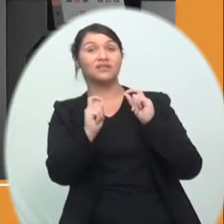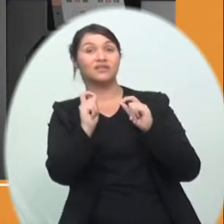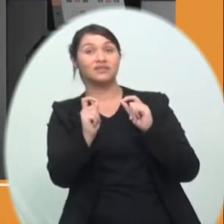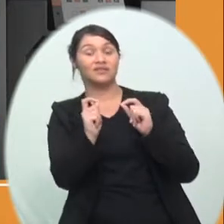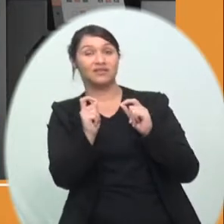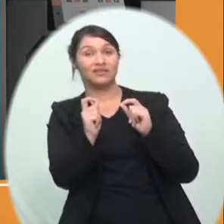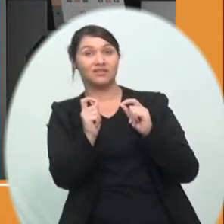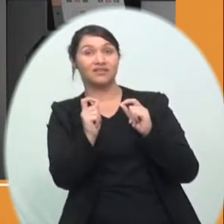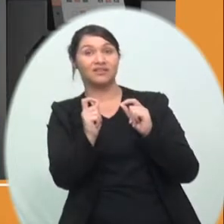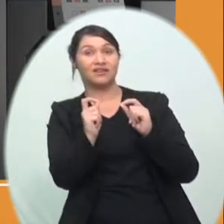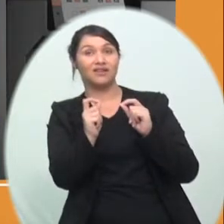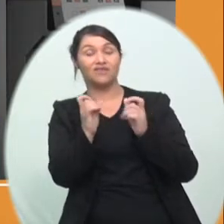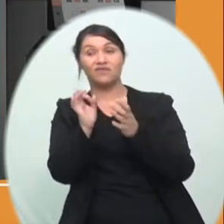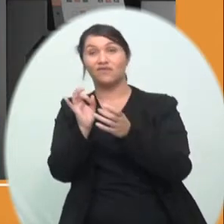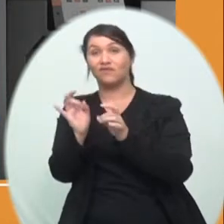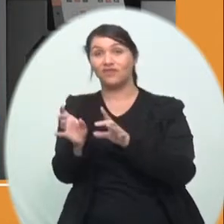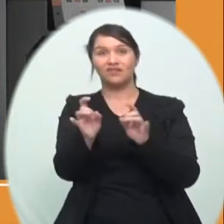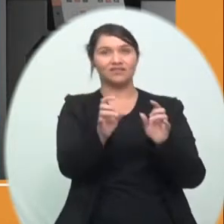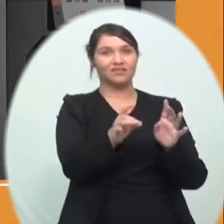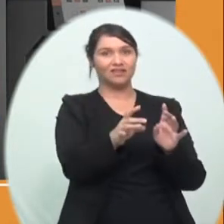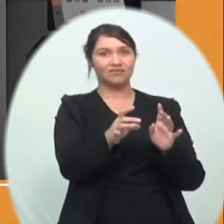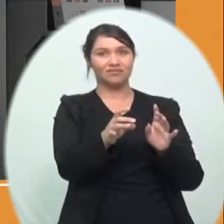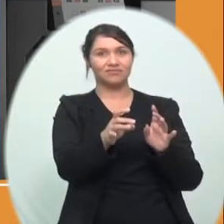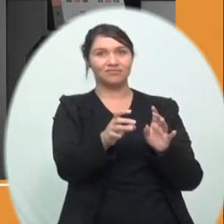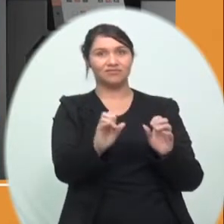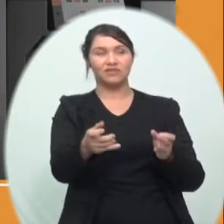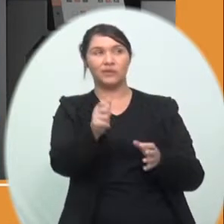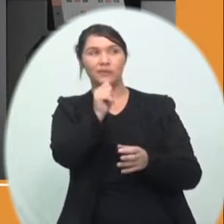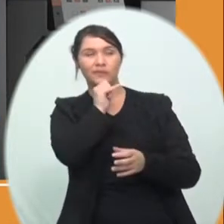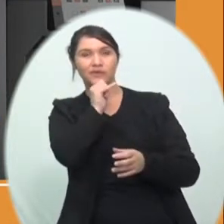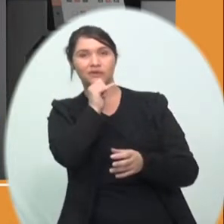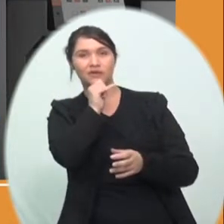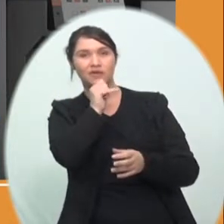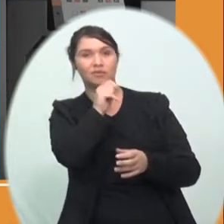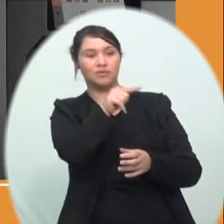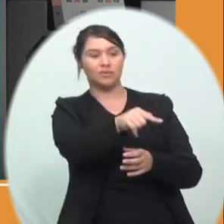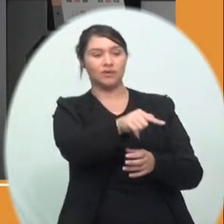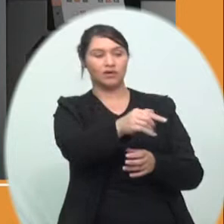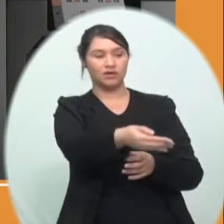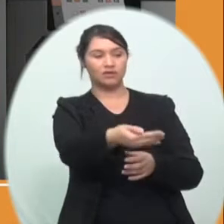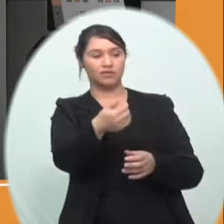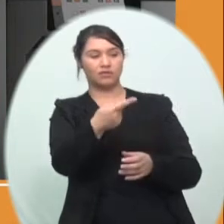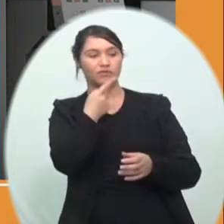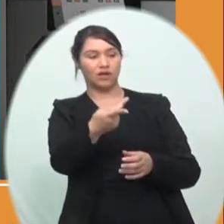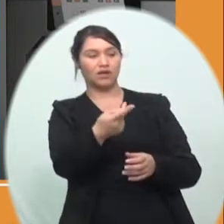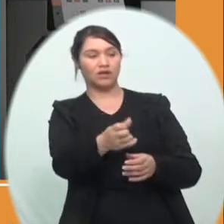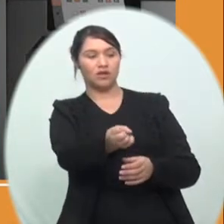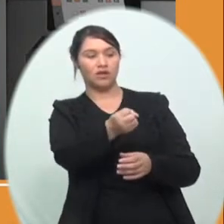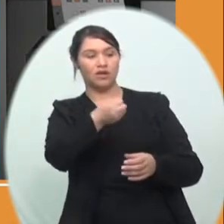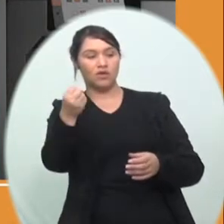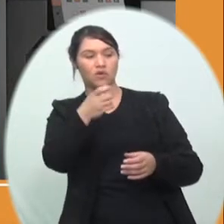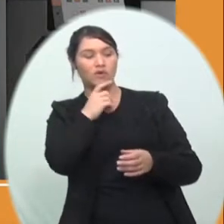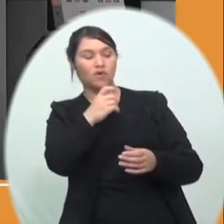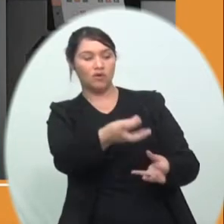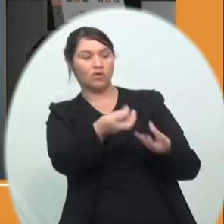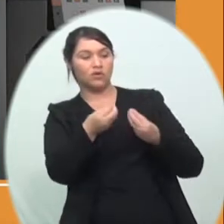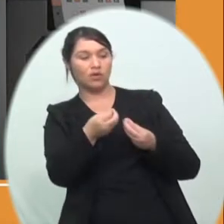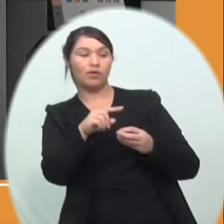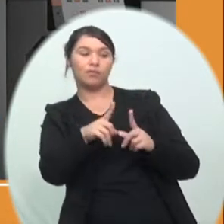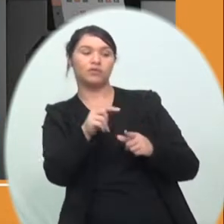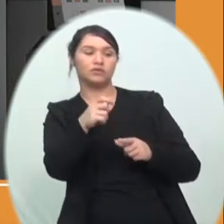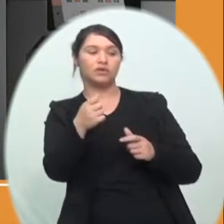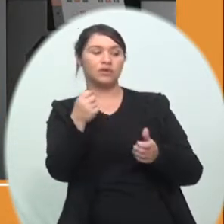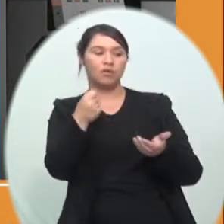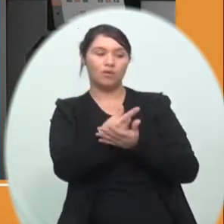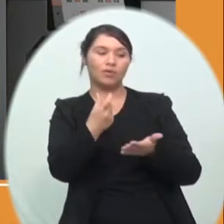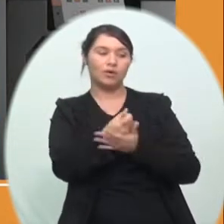sair de graça. Não vou precisar mais comprar geladeira. Esse é o impacto que a gente está prevendo nesse novo mundo. E aí, órgãos, eu não sei como é